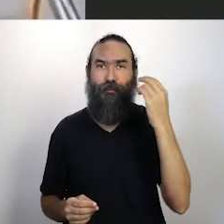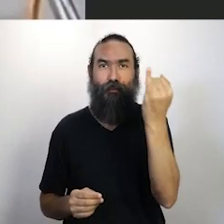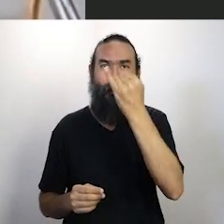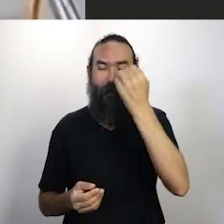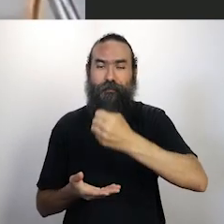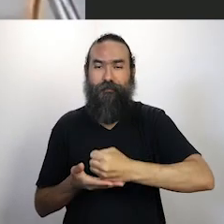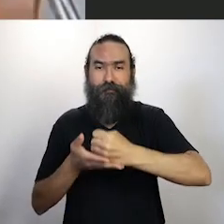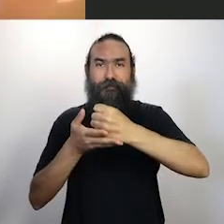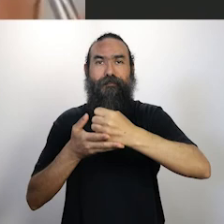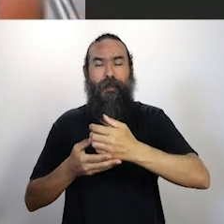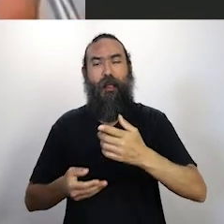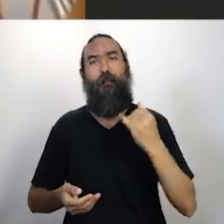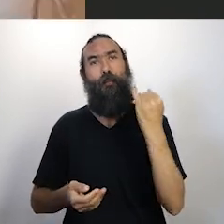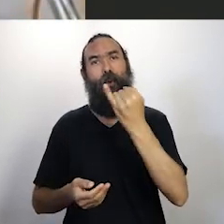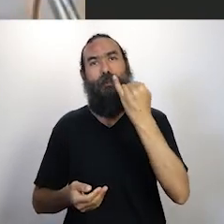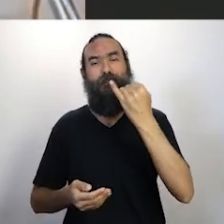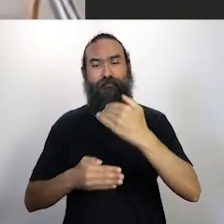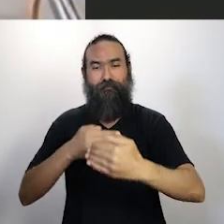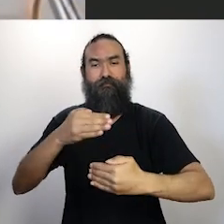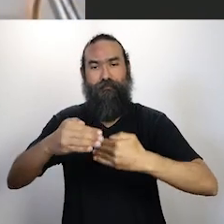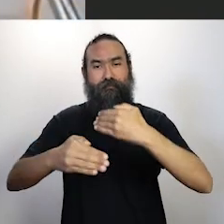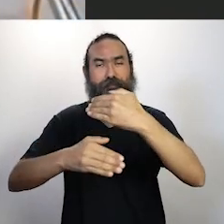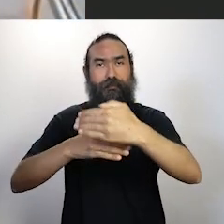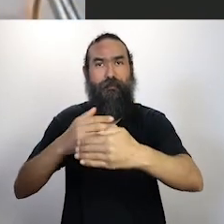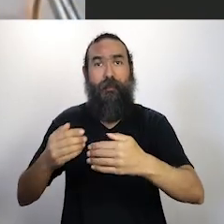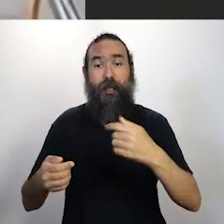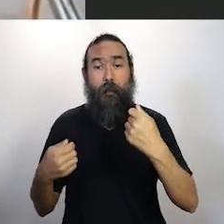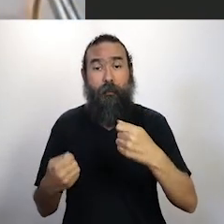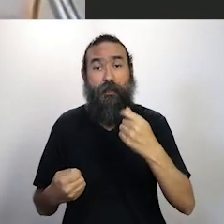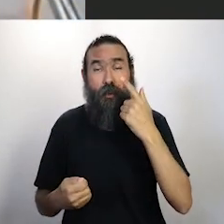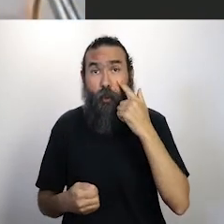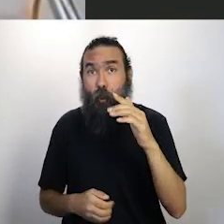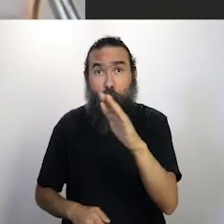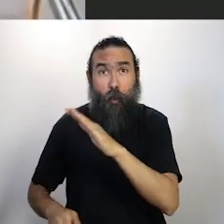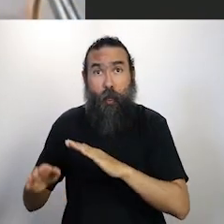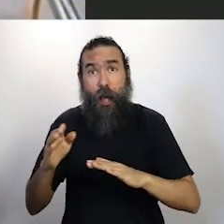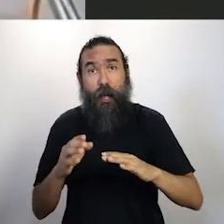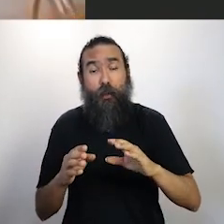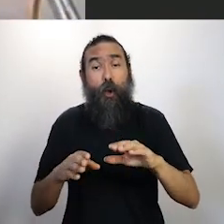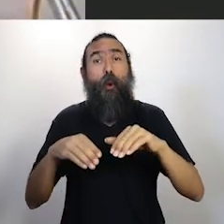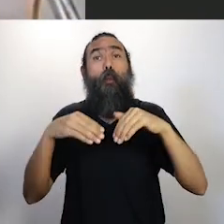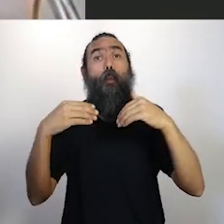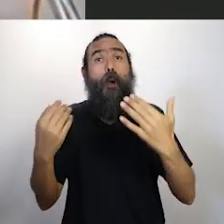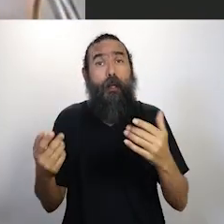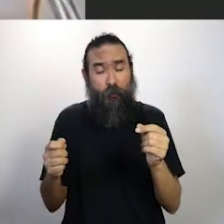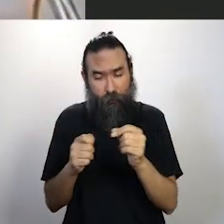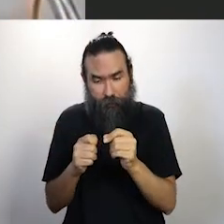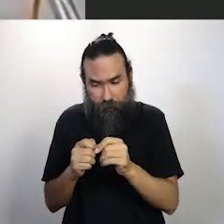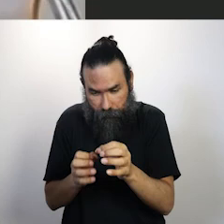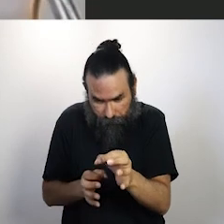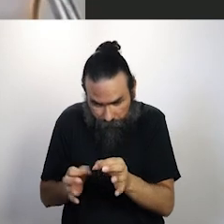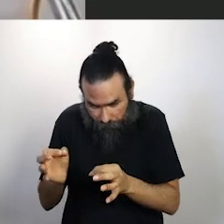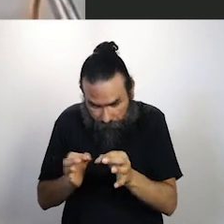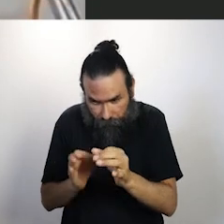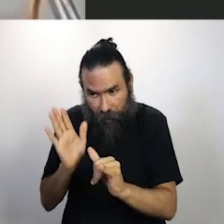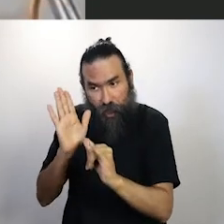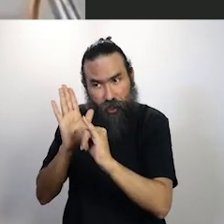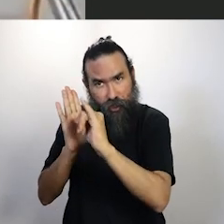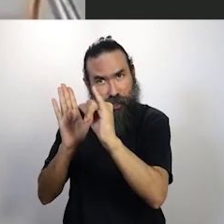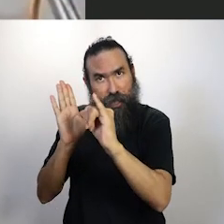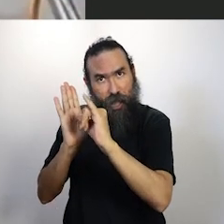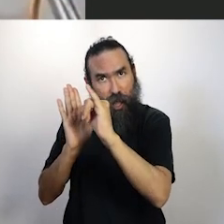é na elaboração dos editais que são chamadas públicas para que o governo o